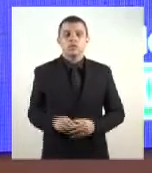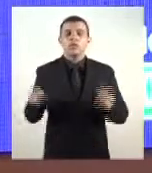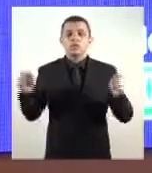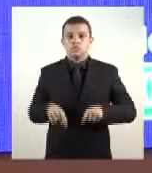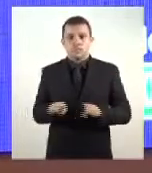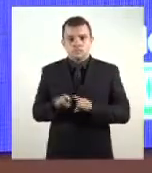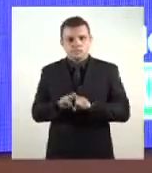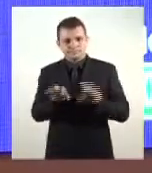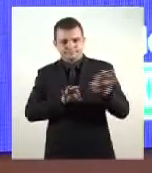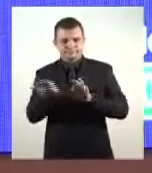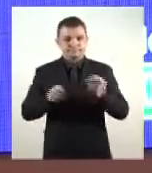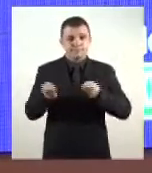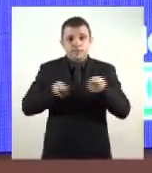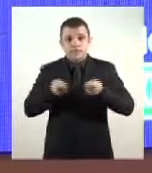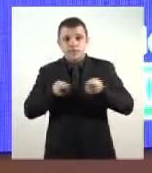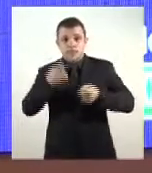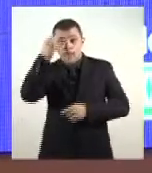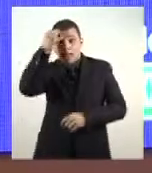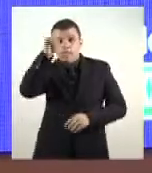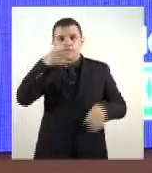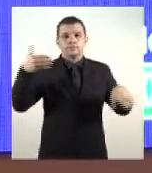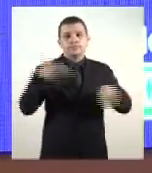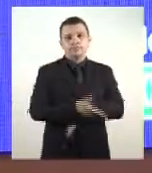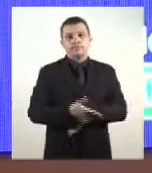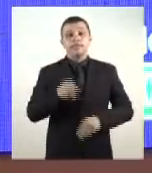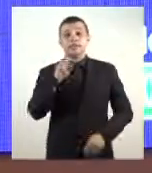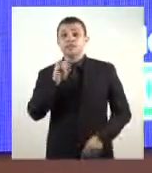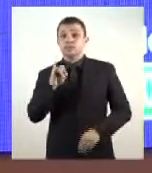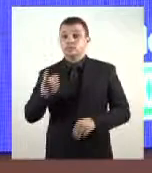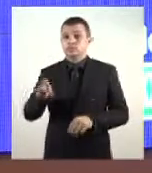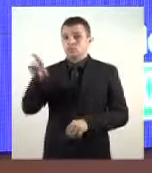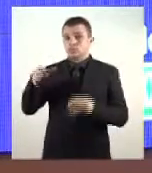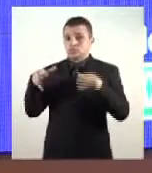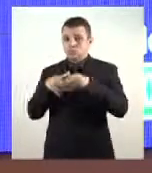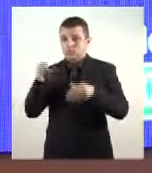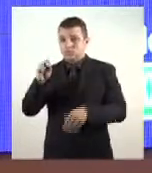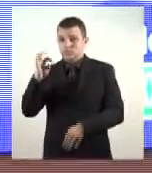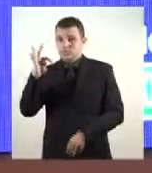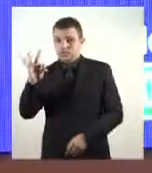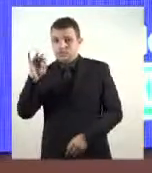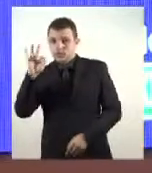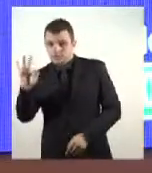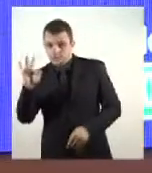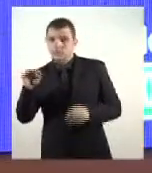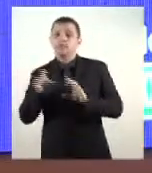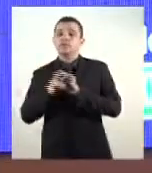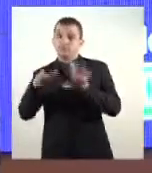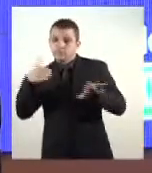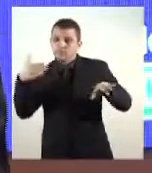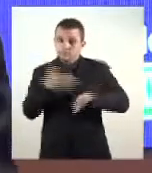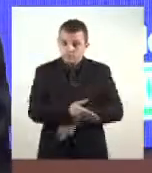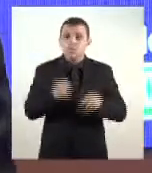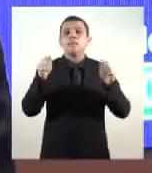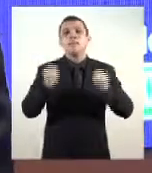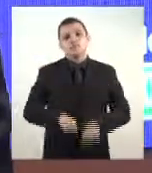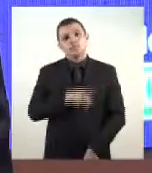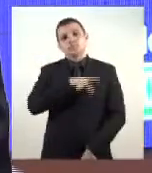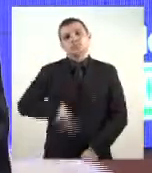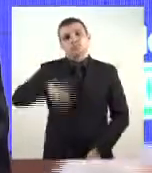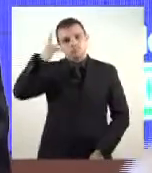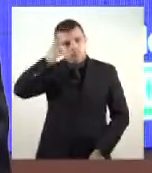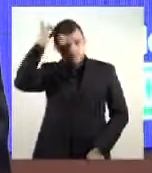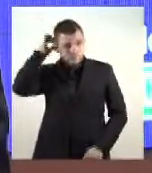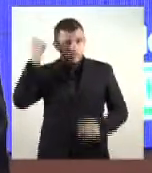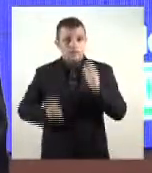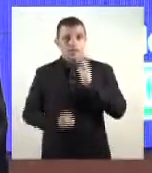administrativamente para evitar a intervenção. Caso o STF autorizasse a intervenção, caberia à presidente Dilma Rousseff editar um